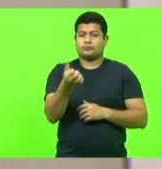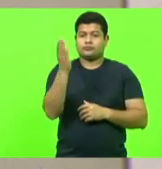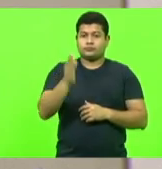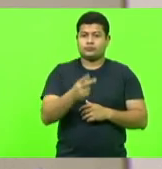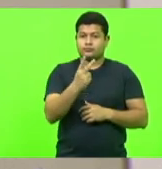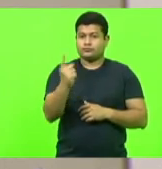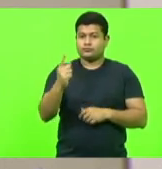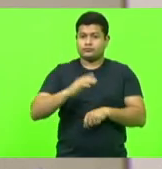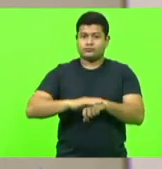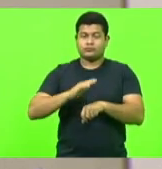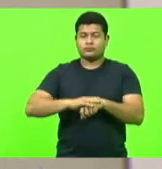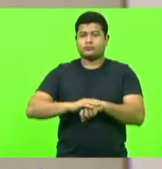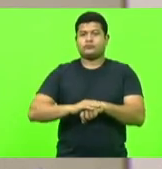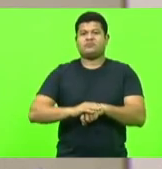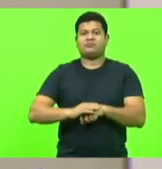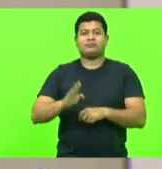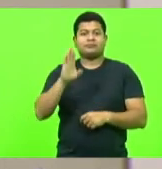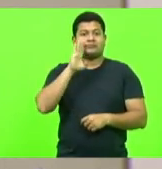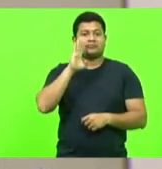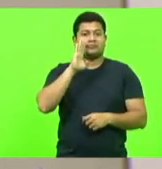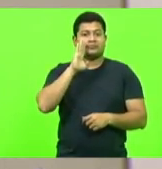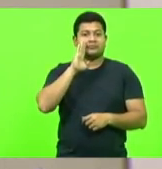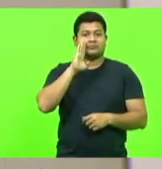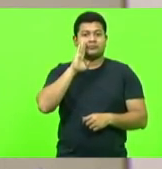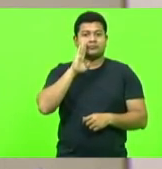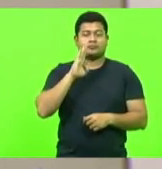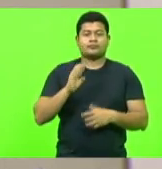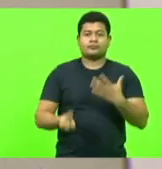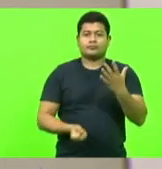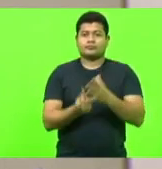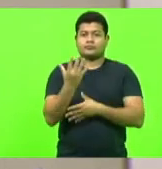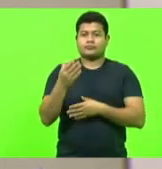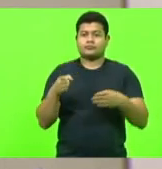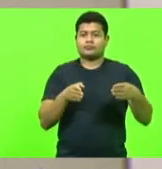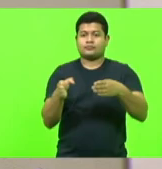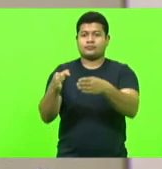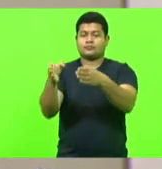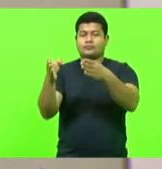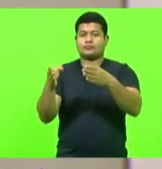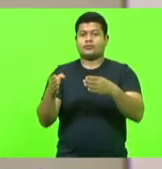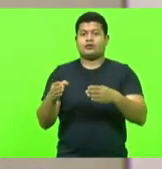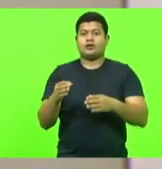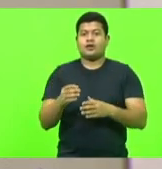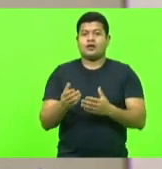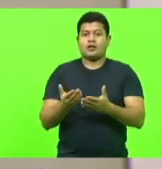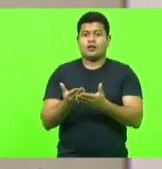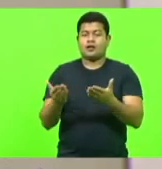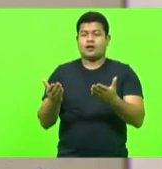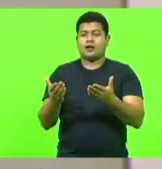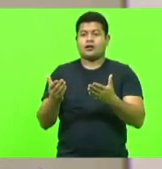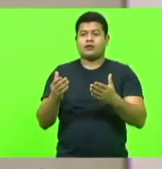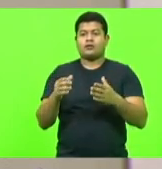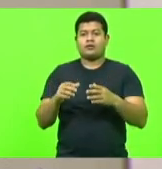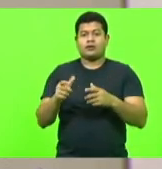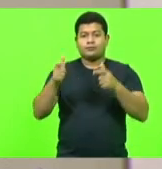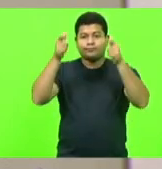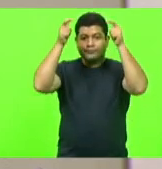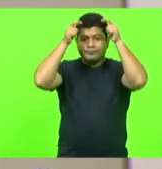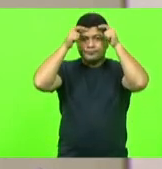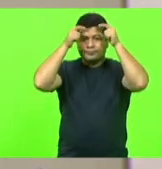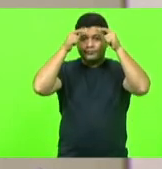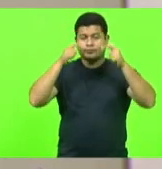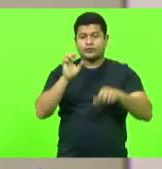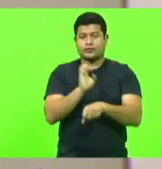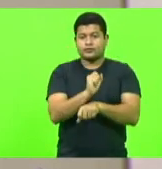226.6/2021, autor deputado Nilson Berlanda. Institui a Rota Turística Imperial Caminho dos Príncipes no Estado de Santa Catarina, com